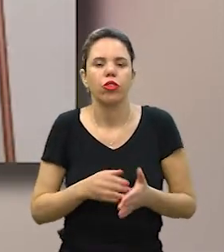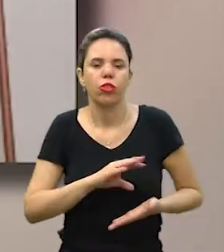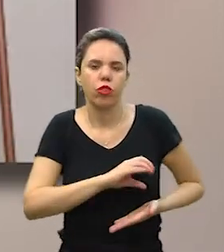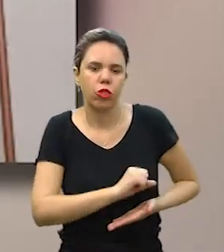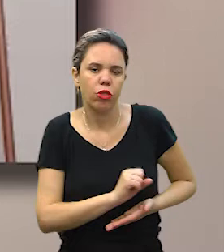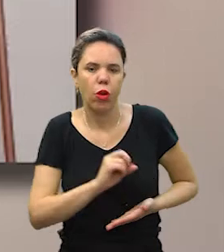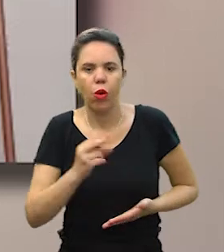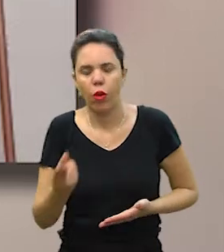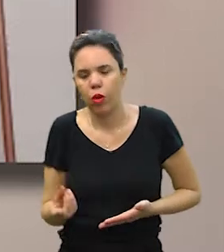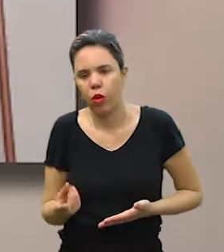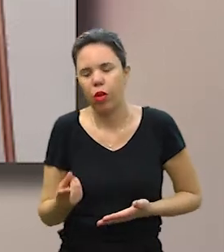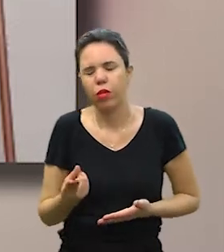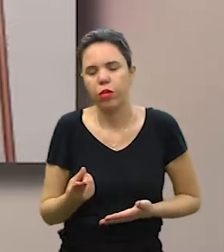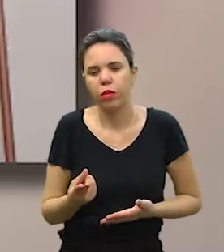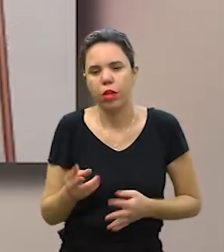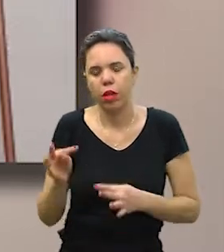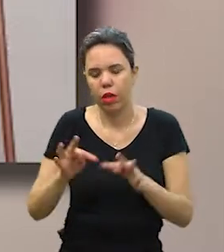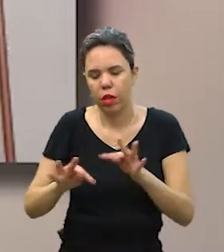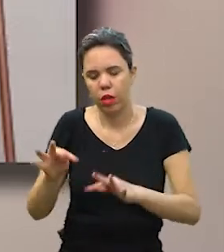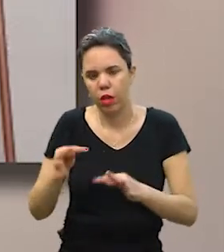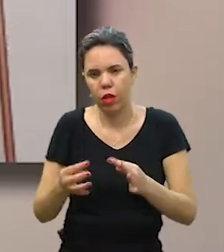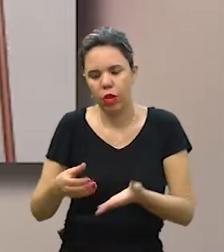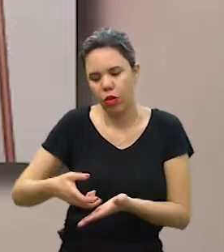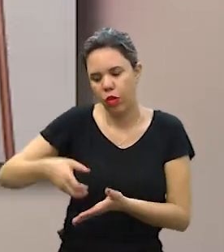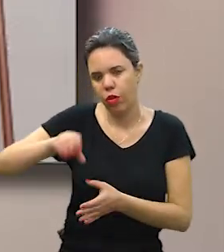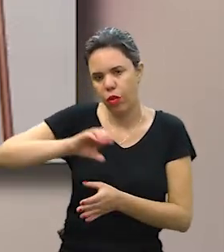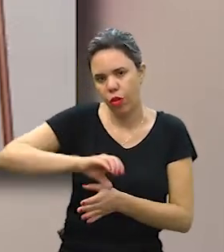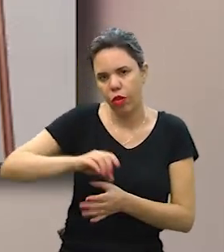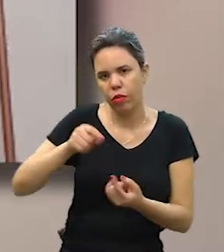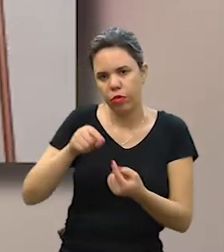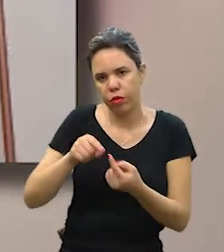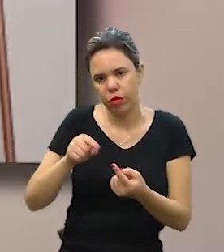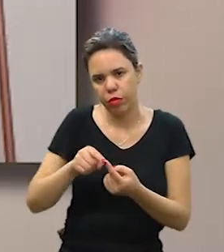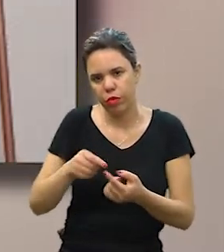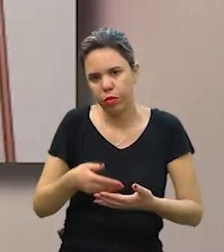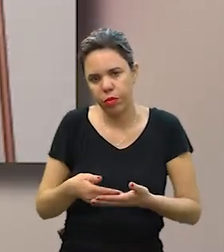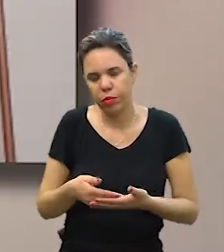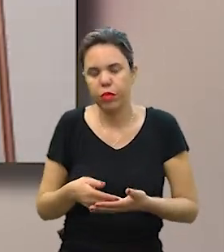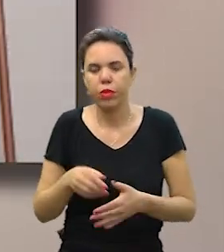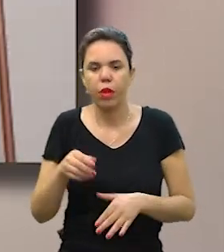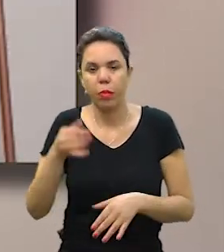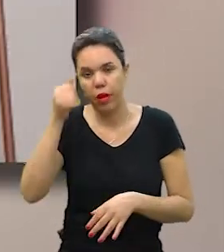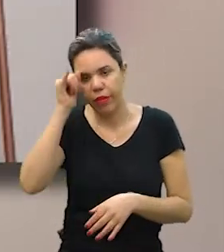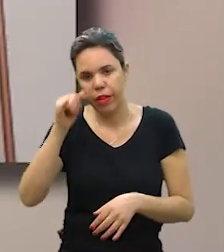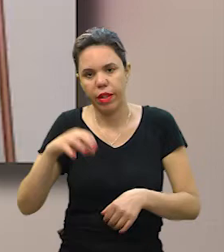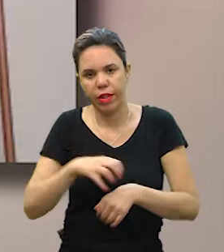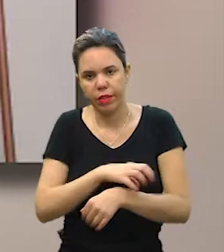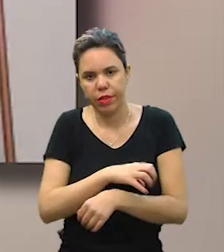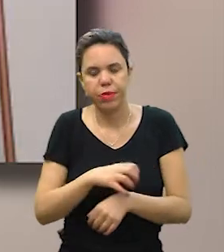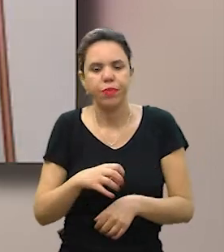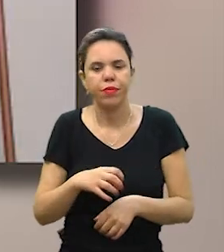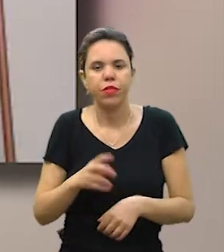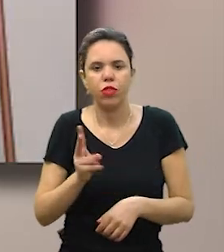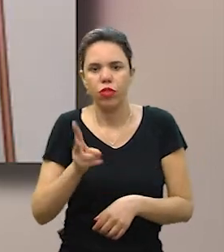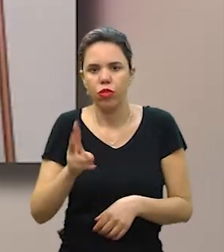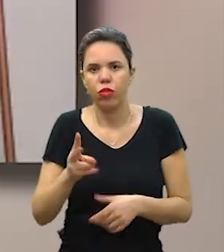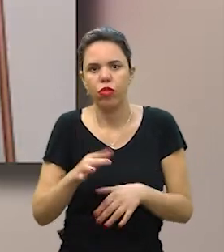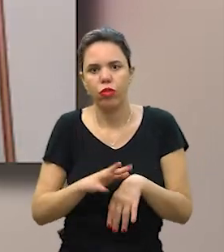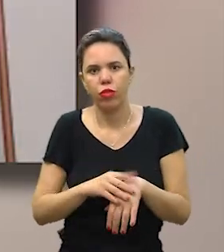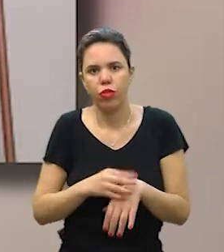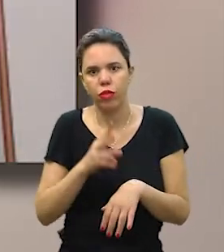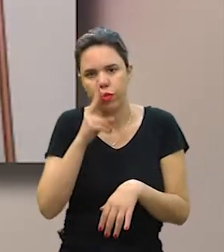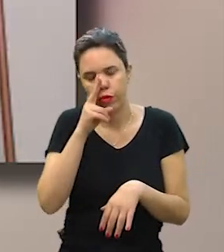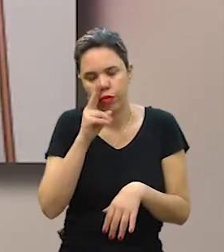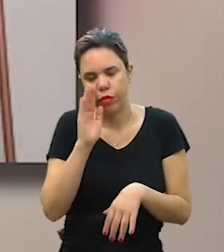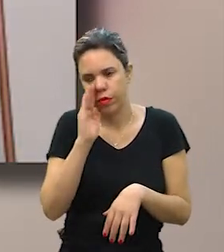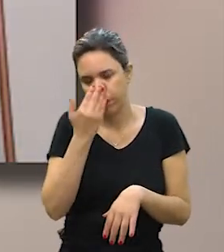materna, ou para o que está em fórmula, você entra com a fórmula correta para esse tipo de alergia, ele continua com aquela assadura intensa,